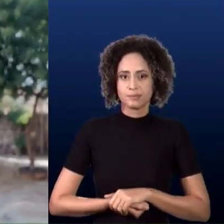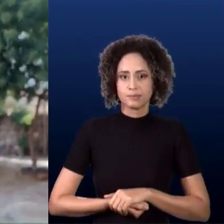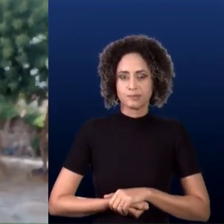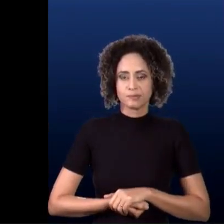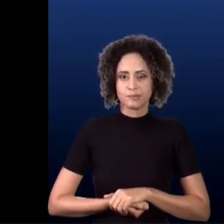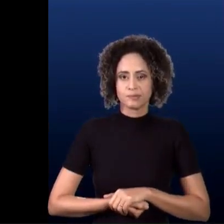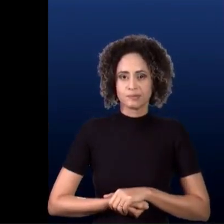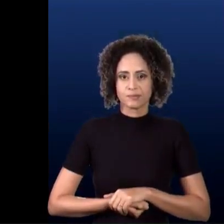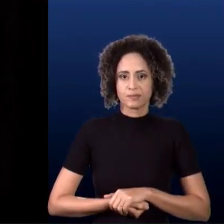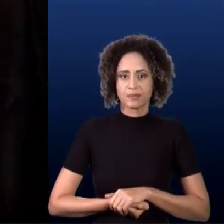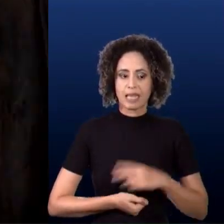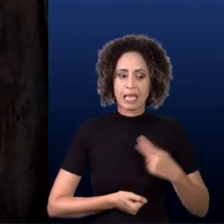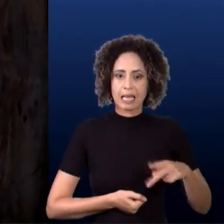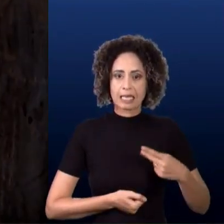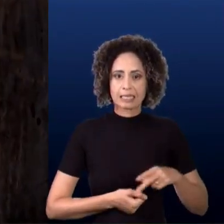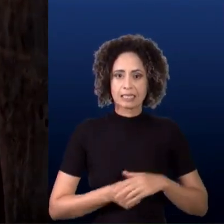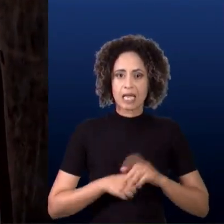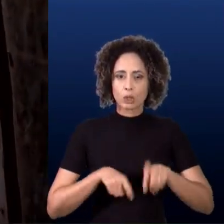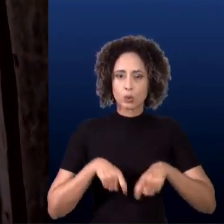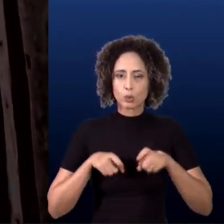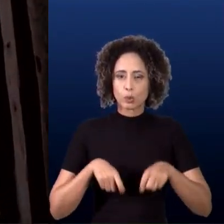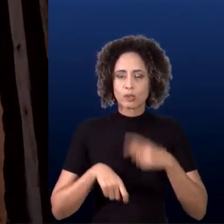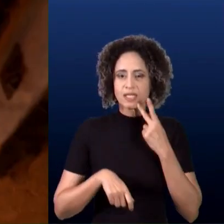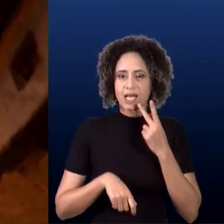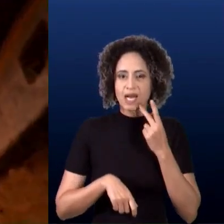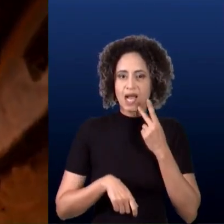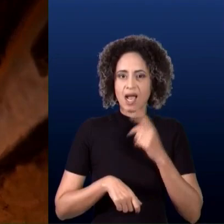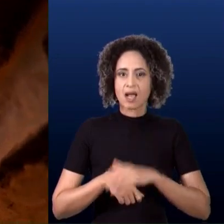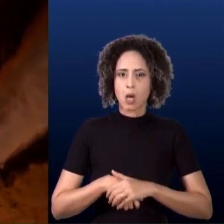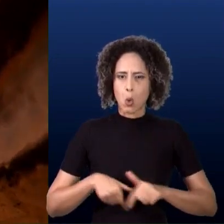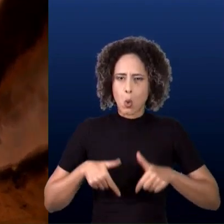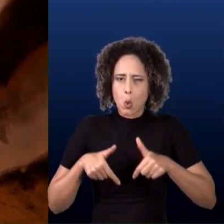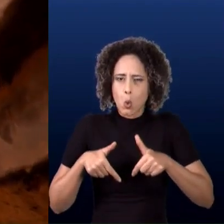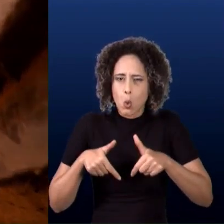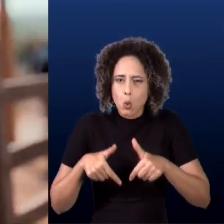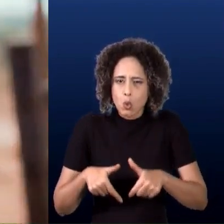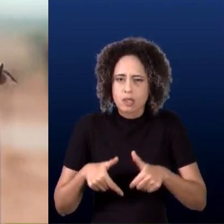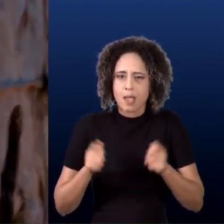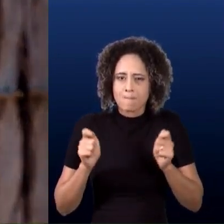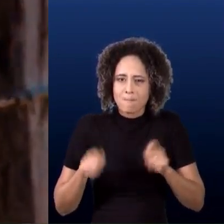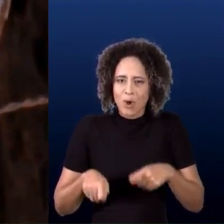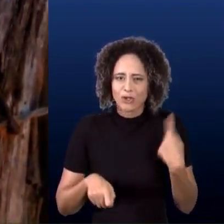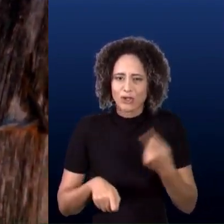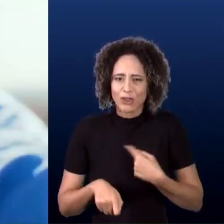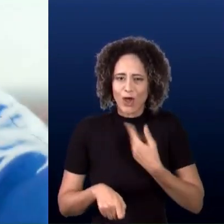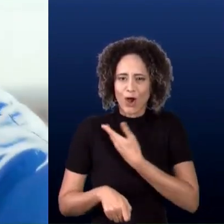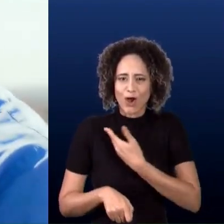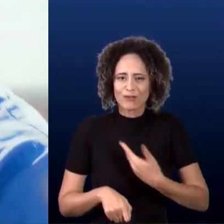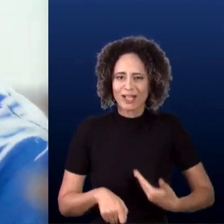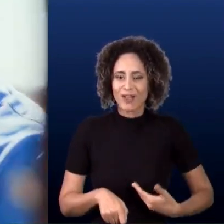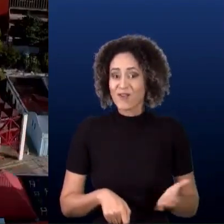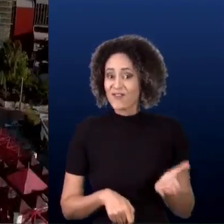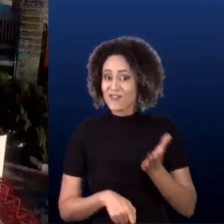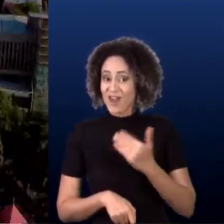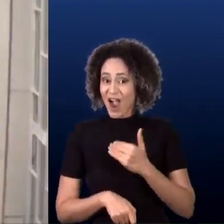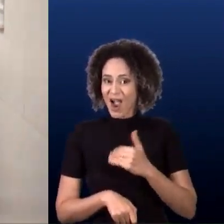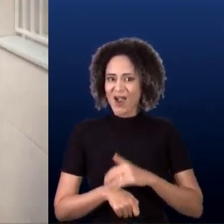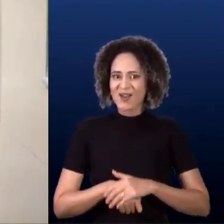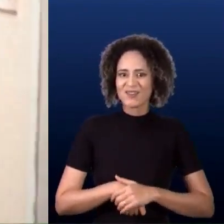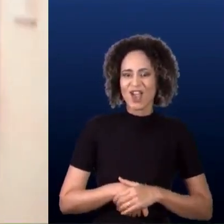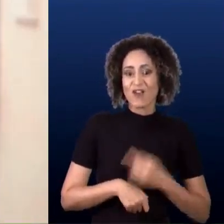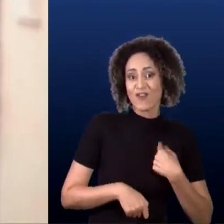agora... O filho do seu Joaquim, um agricultor cearense, retirante e batalhador, pode ser o nosso governador.